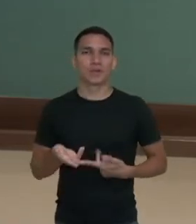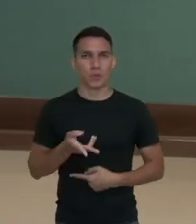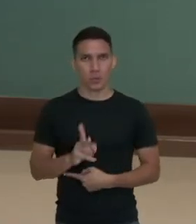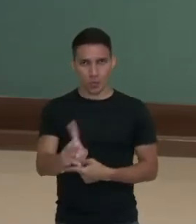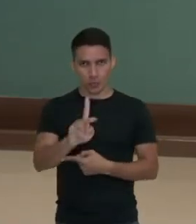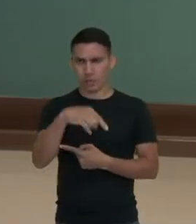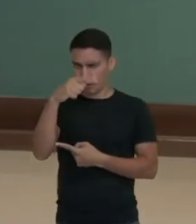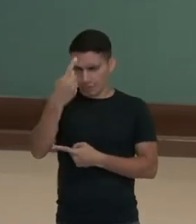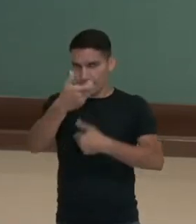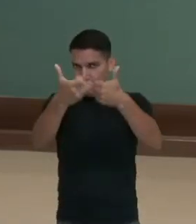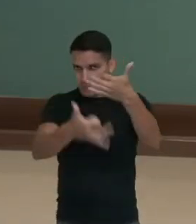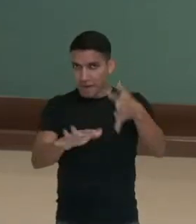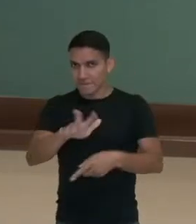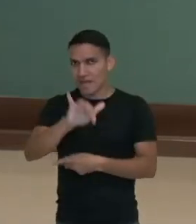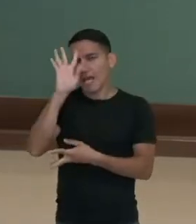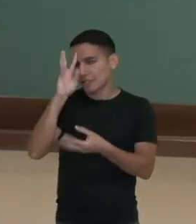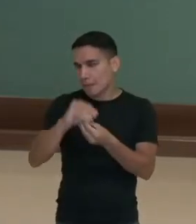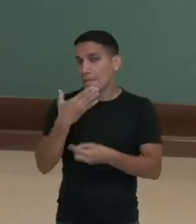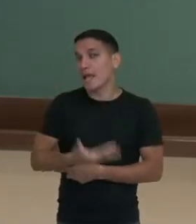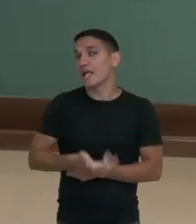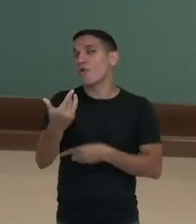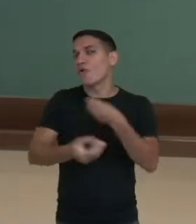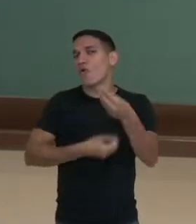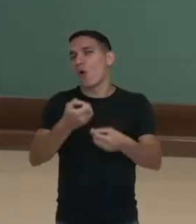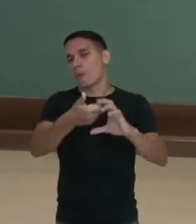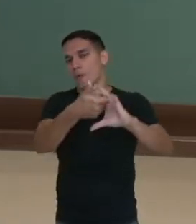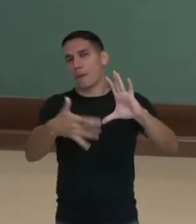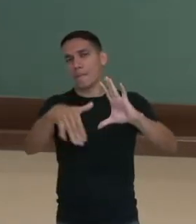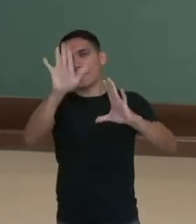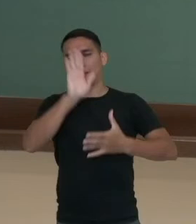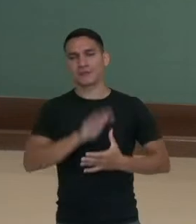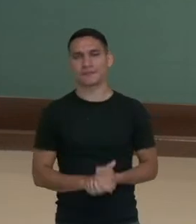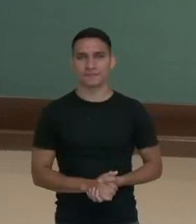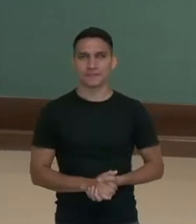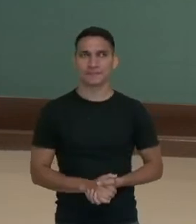Daqui a pouquinho nós vamos entender melhor, então, mais características.